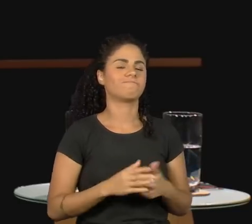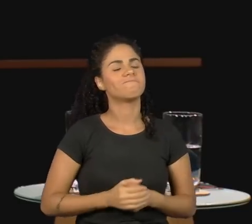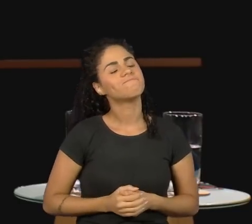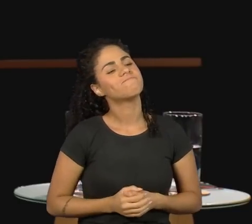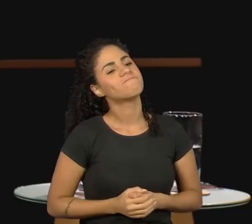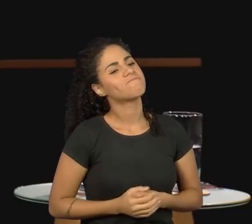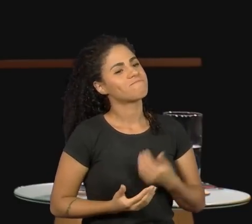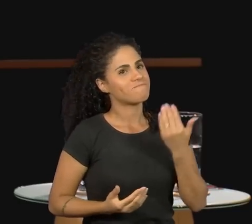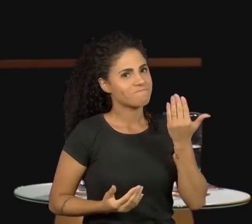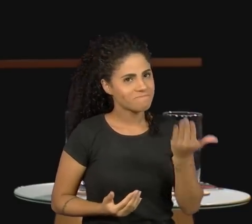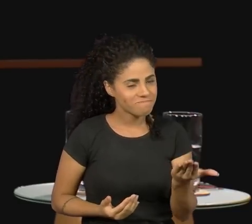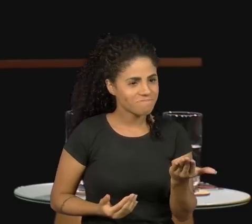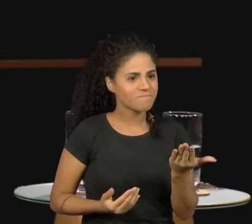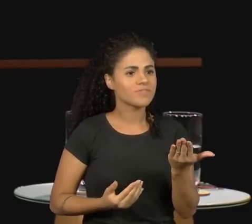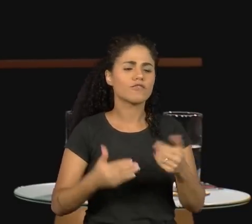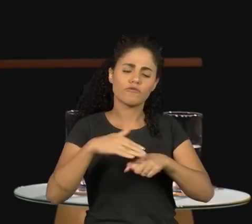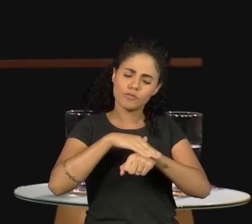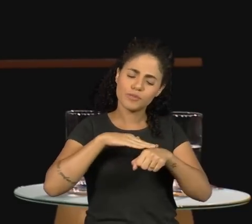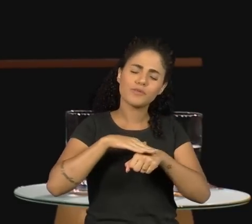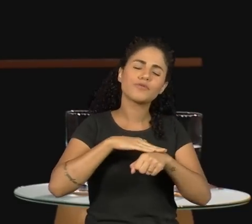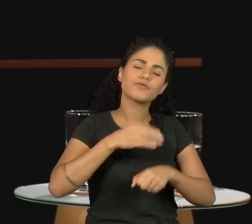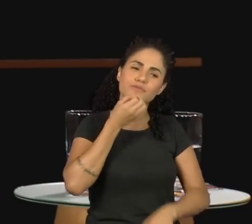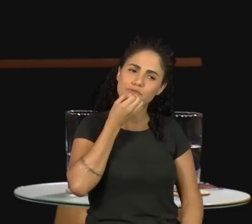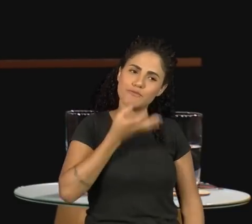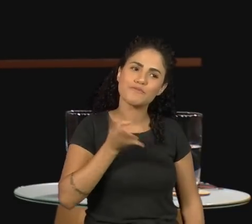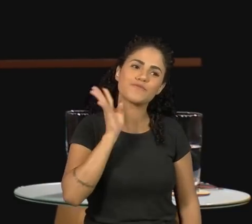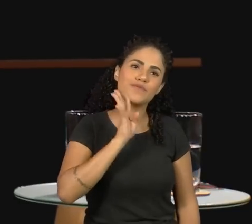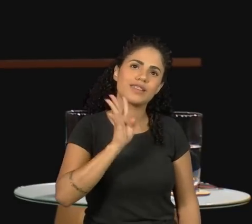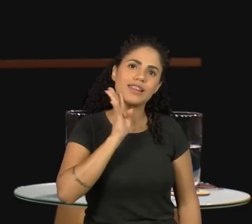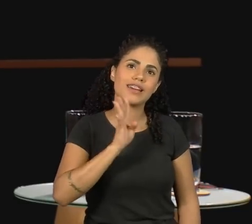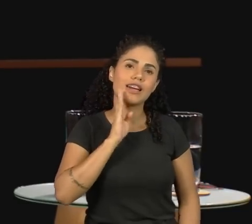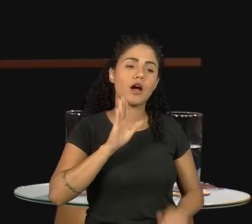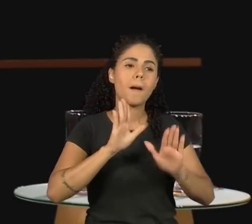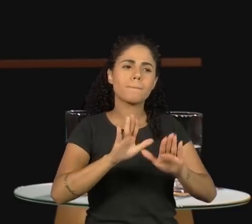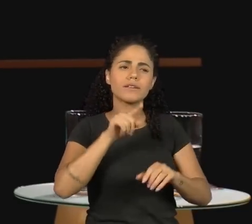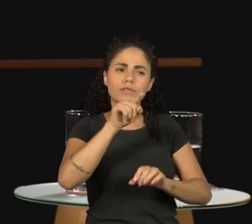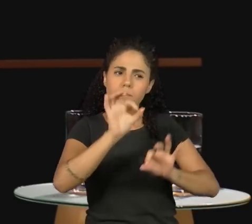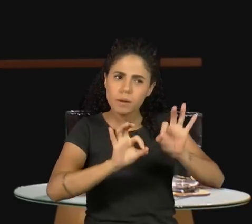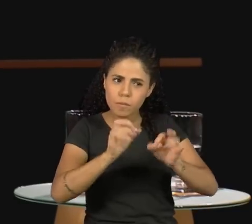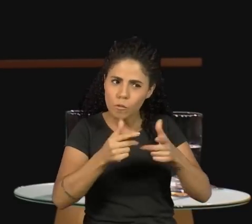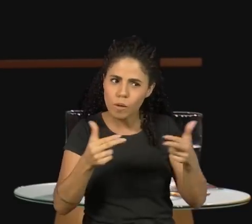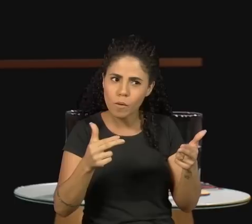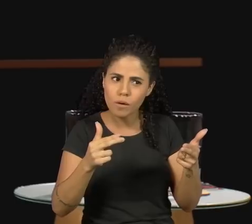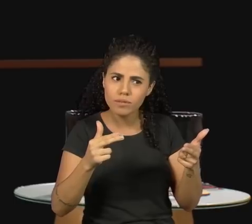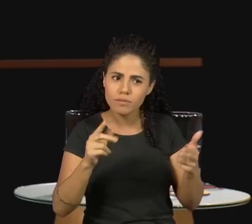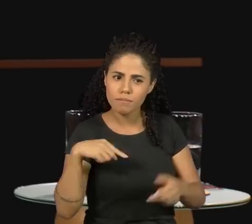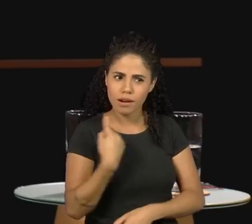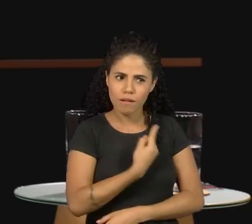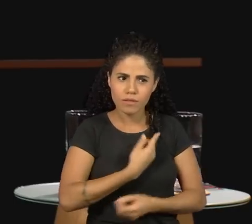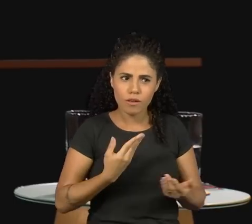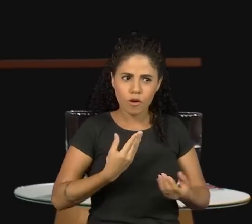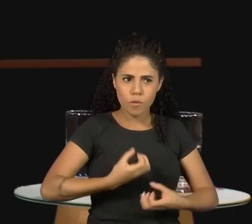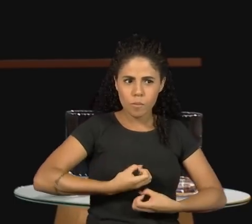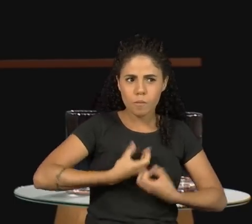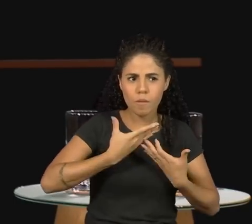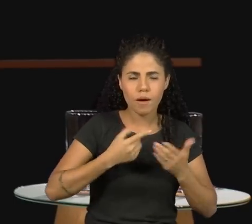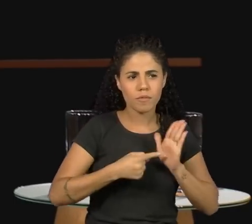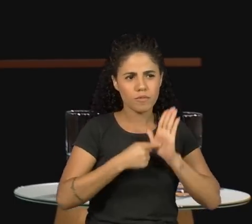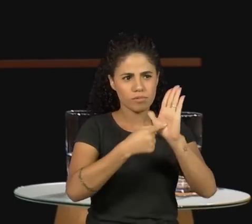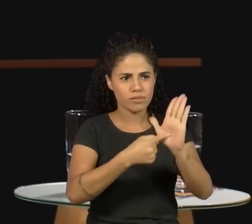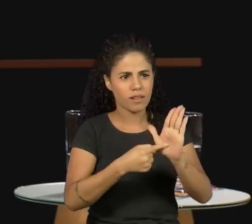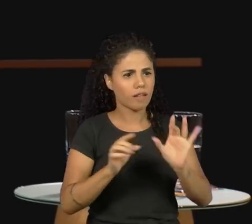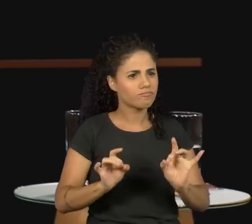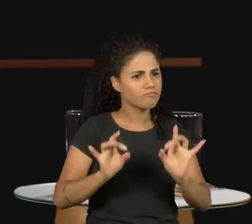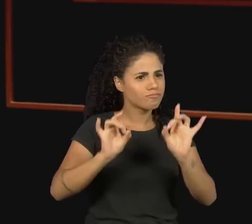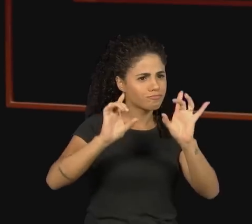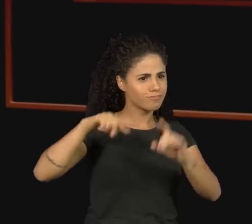Fajala, foi uma conversa muito agradável, mas tem o seguinte, você parece que preparou uma apresentação muito